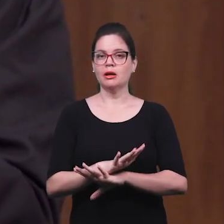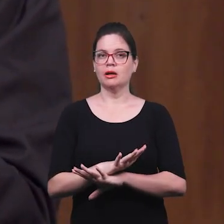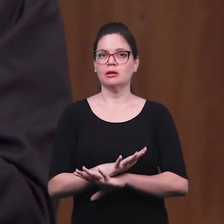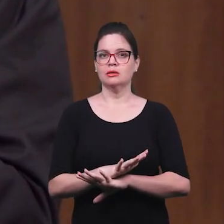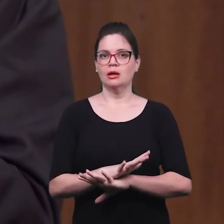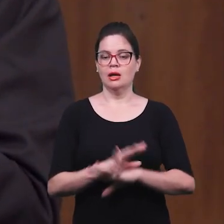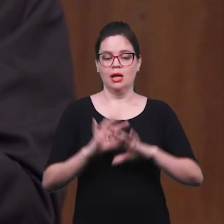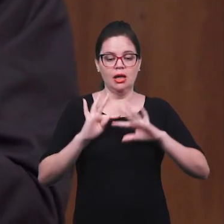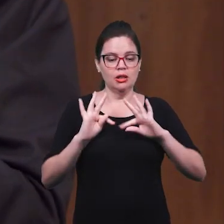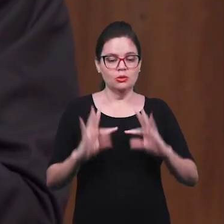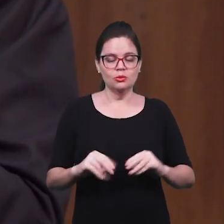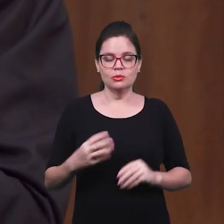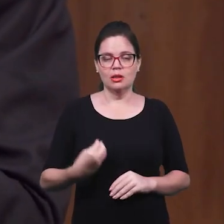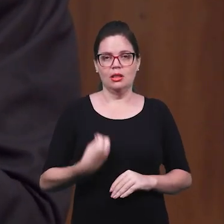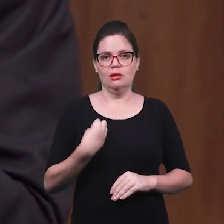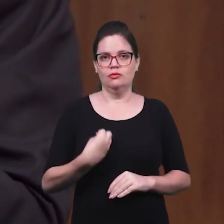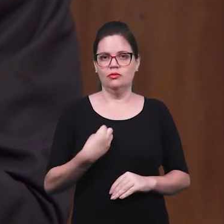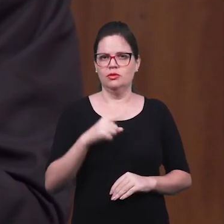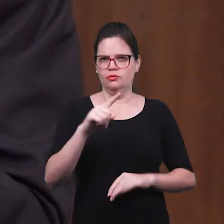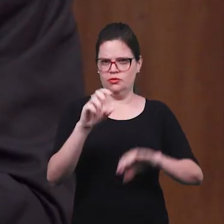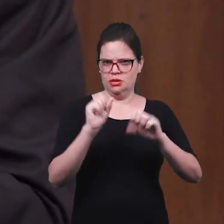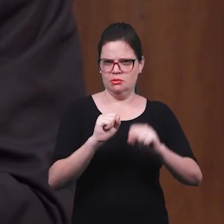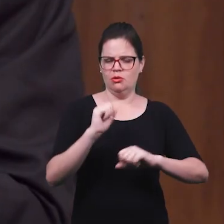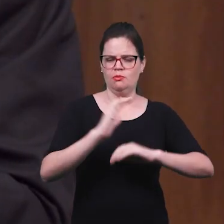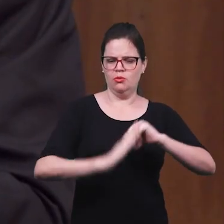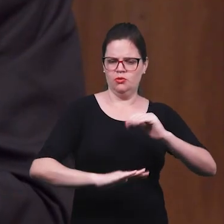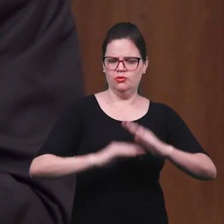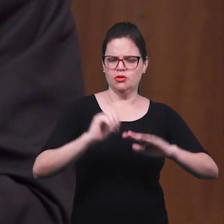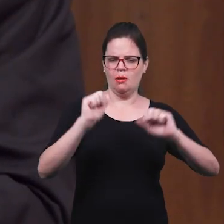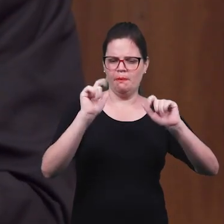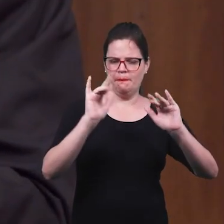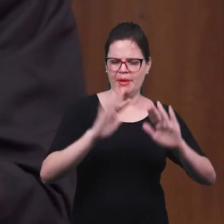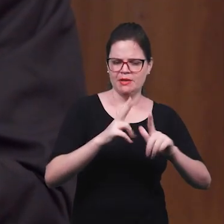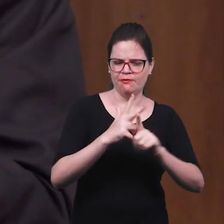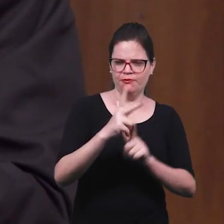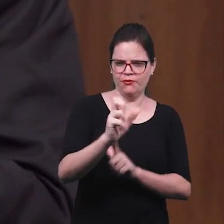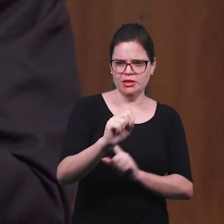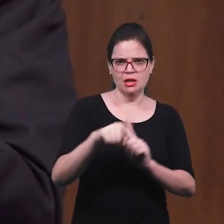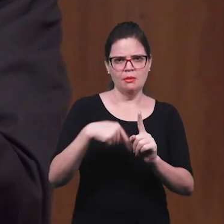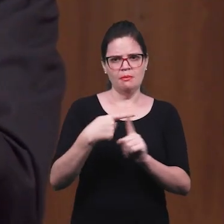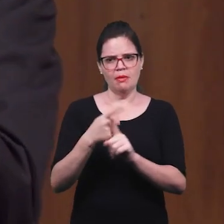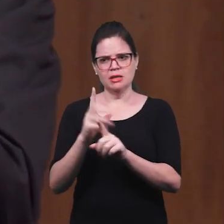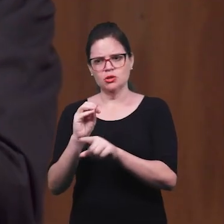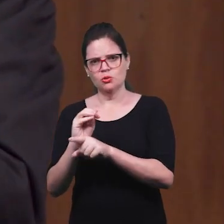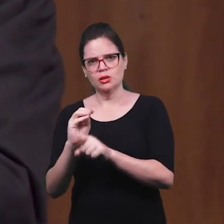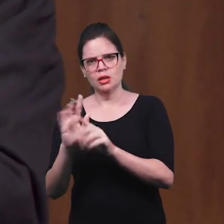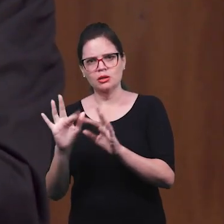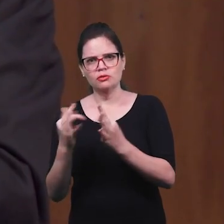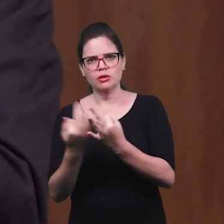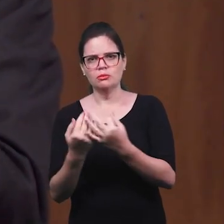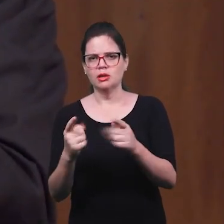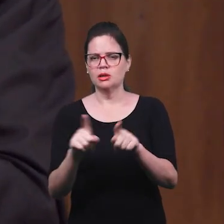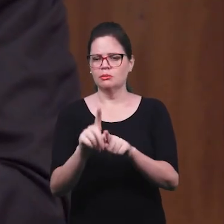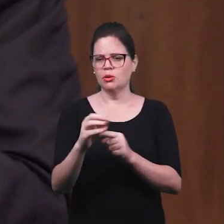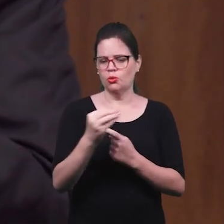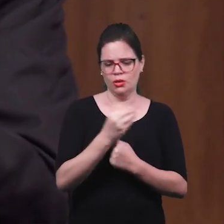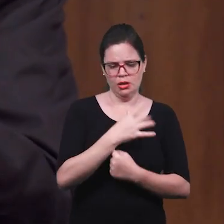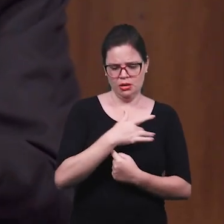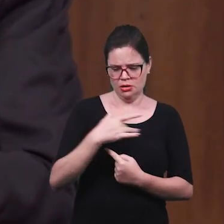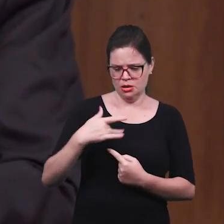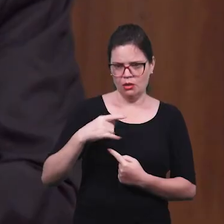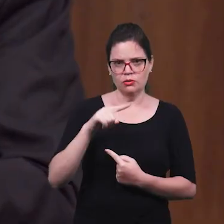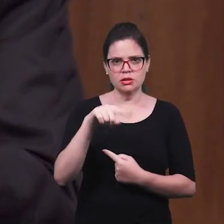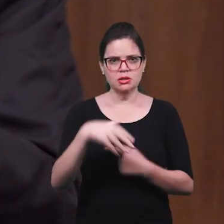nossa vida. Você pode ter uma vida profissional abençoada, você pode cuidar da sua saúde, você pode servir